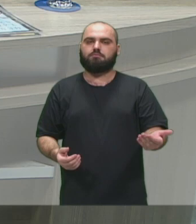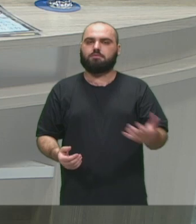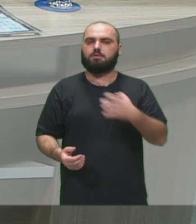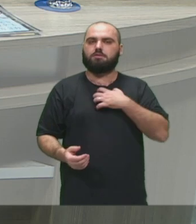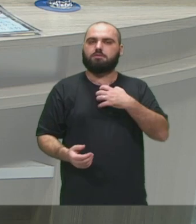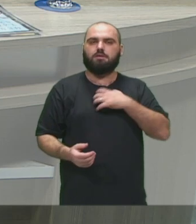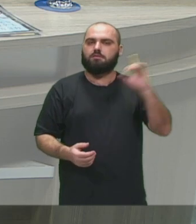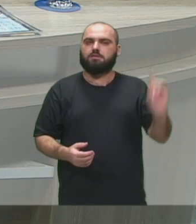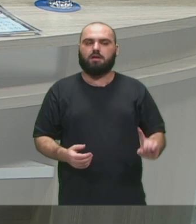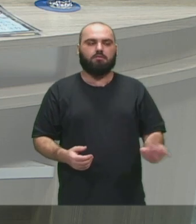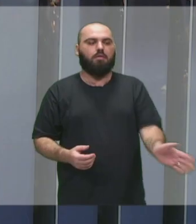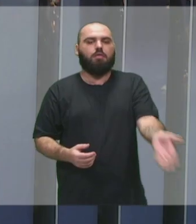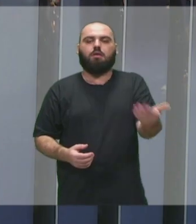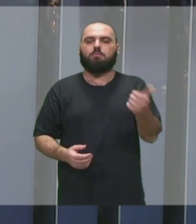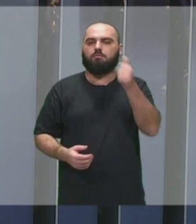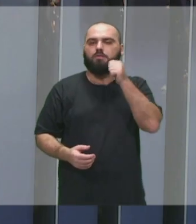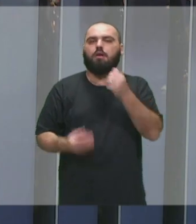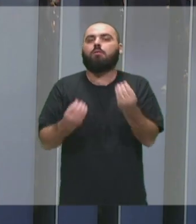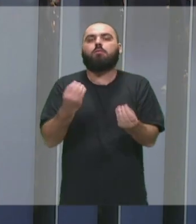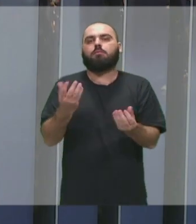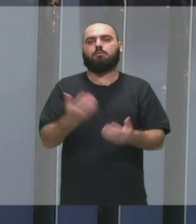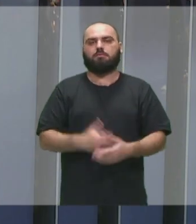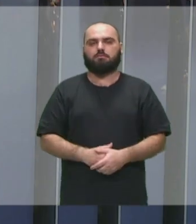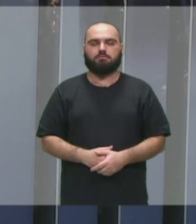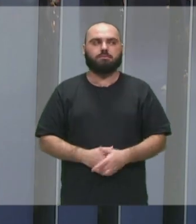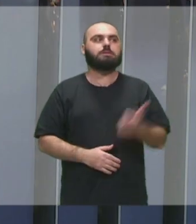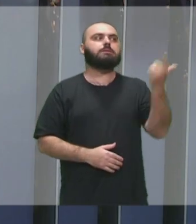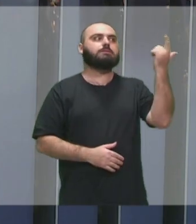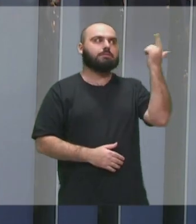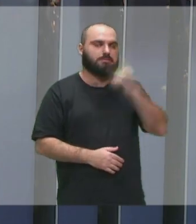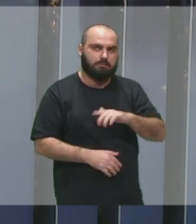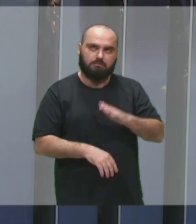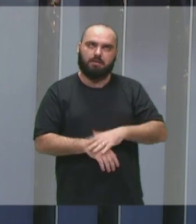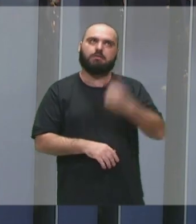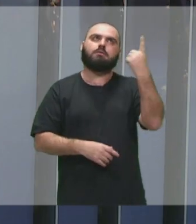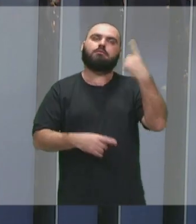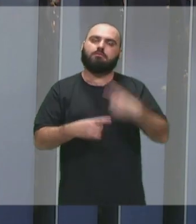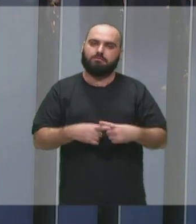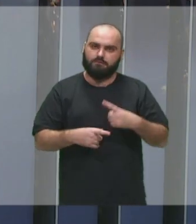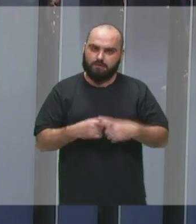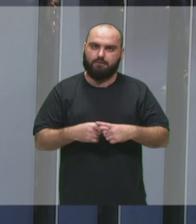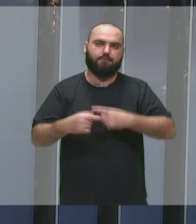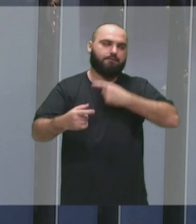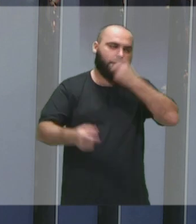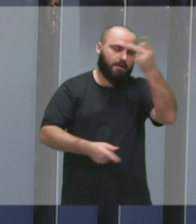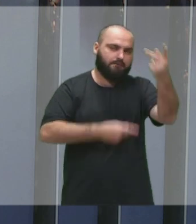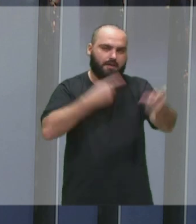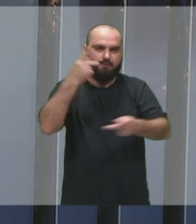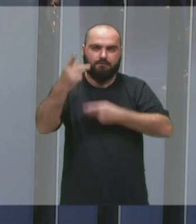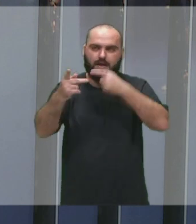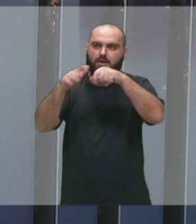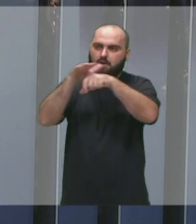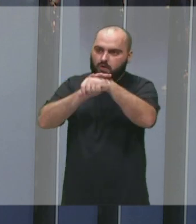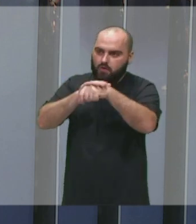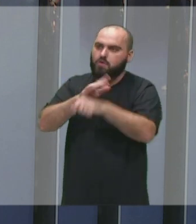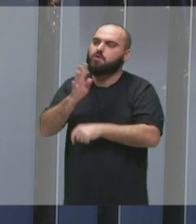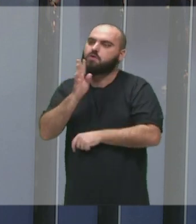não lhe pertence. E aí a gente entra mais uma vez naquela história, falar, conhecer,